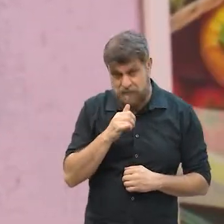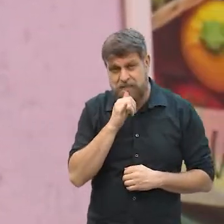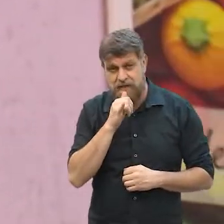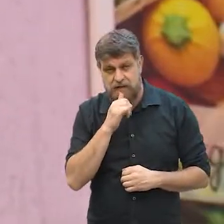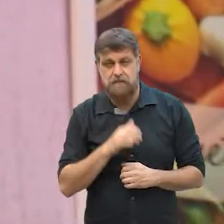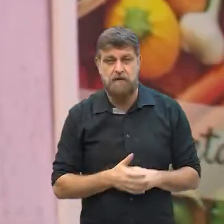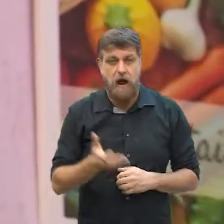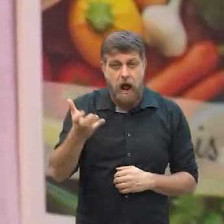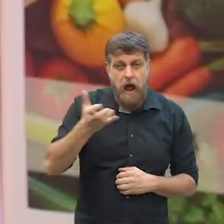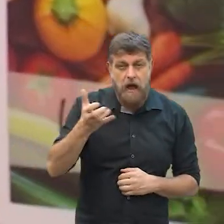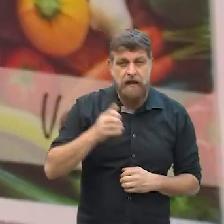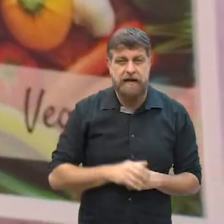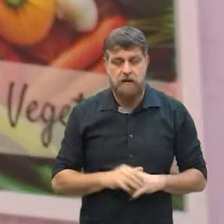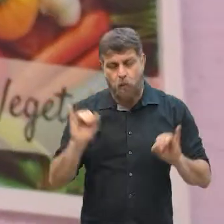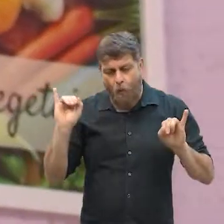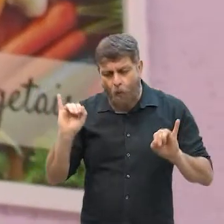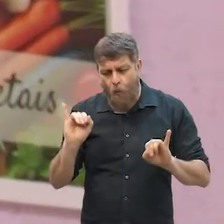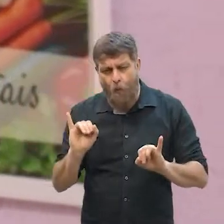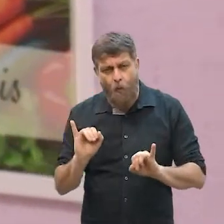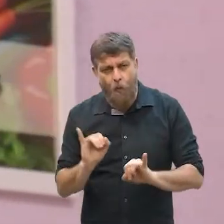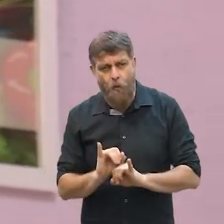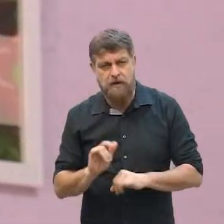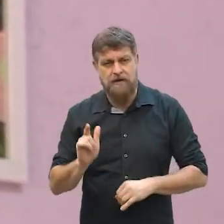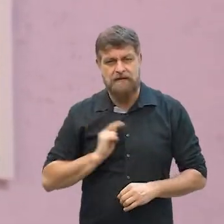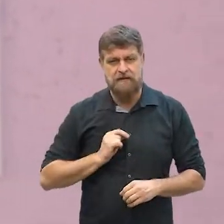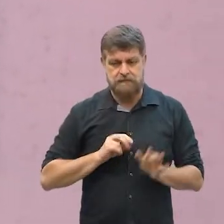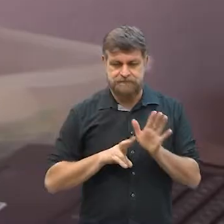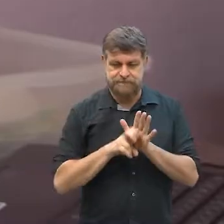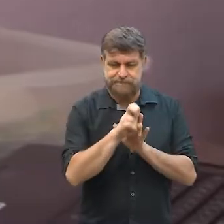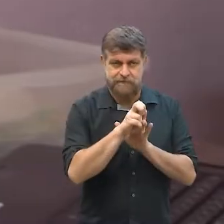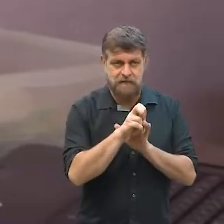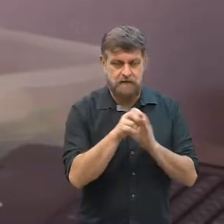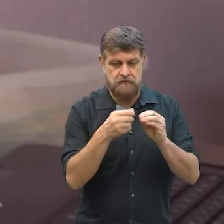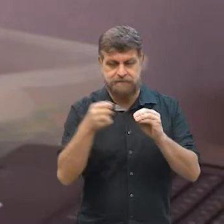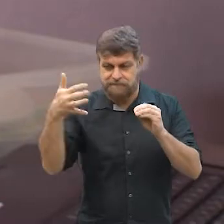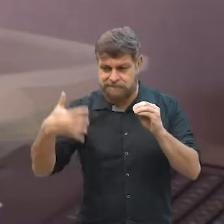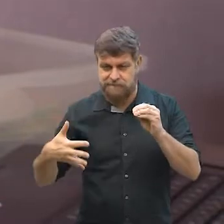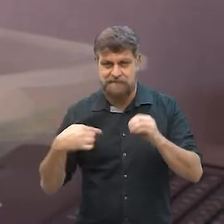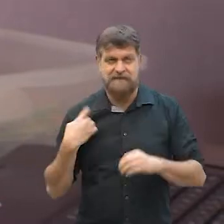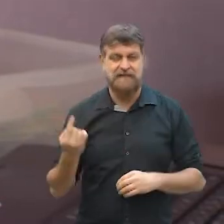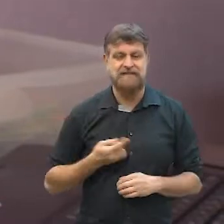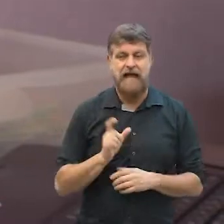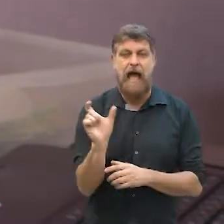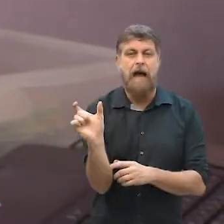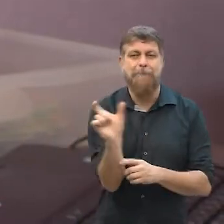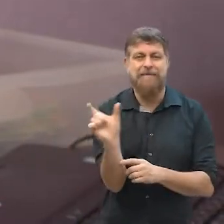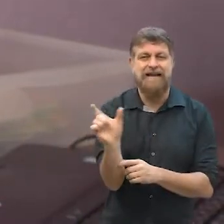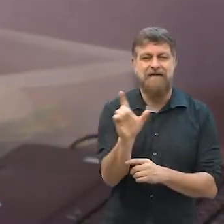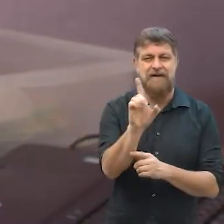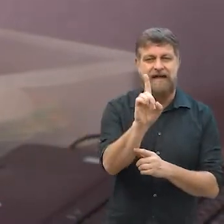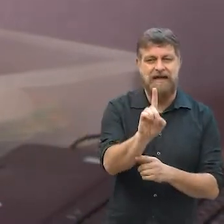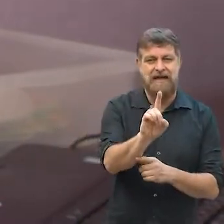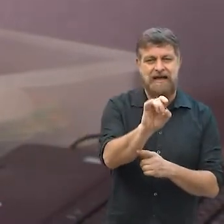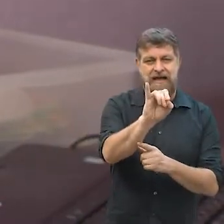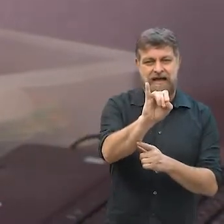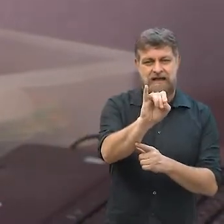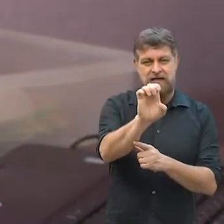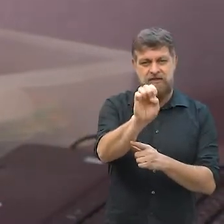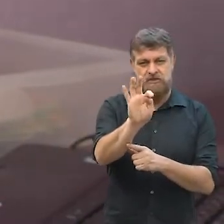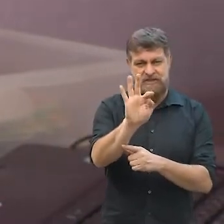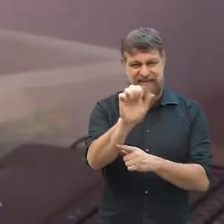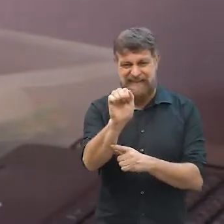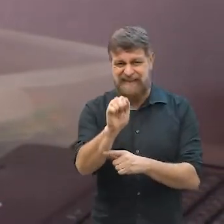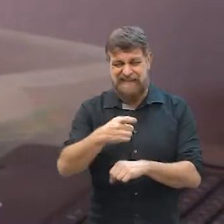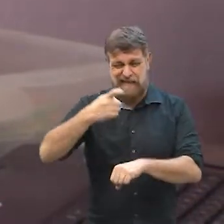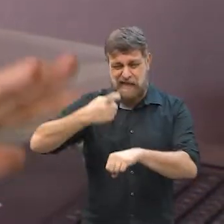alguém quiser fazer uma dieta, vai colocar lá no Google tudo. Primeiro que a gente já não gosta de falar a palavra dieta, né? Ela vem muito